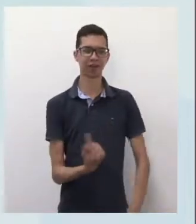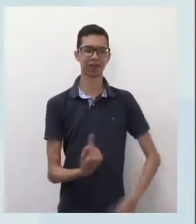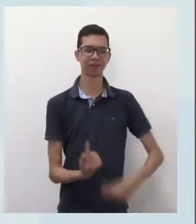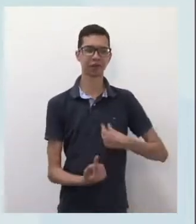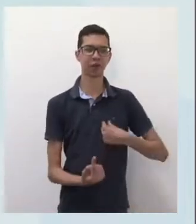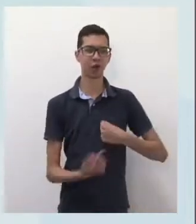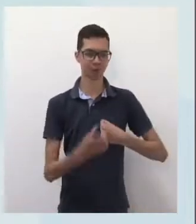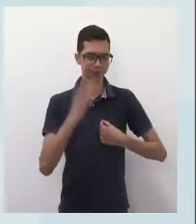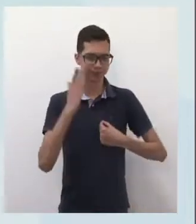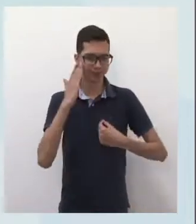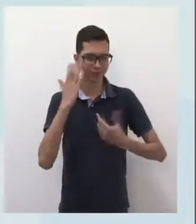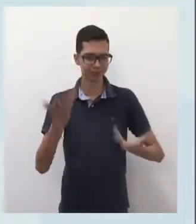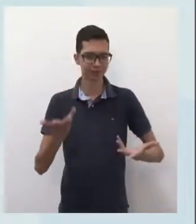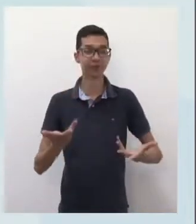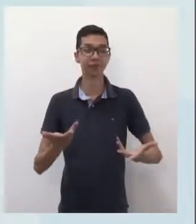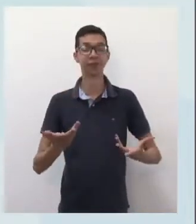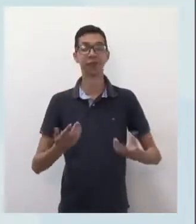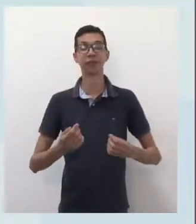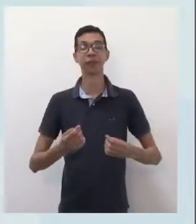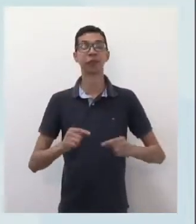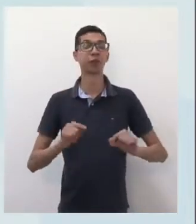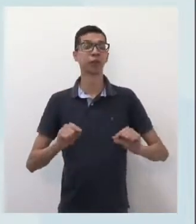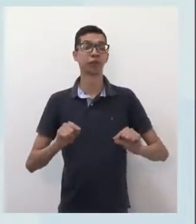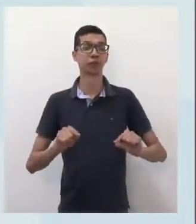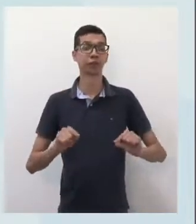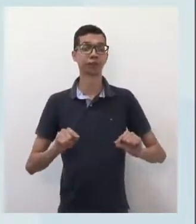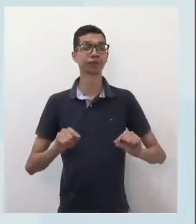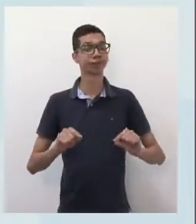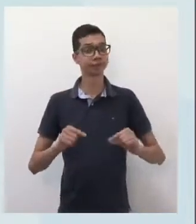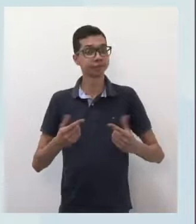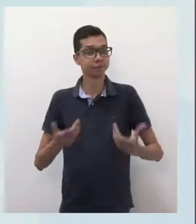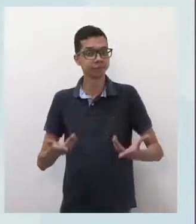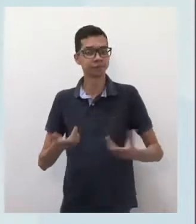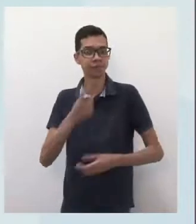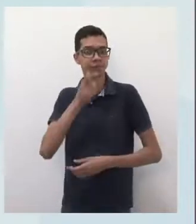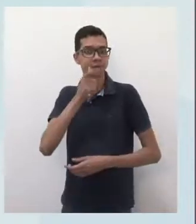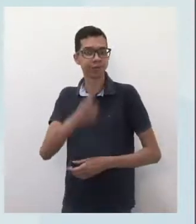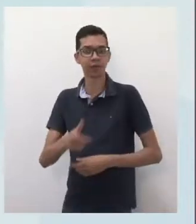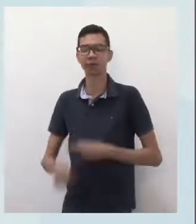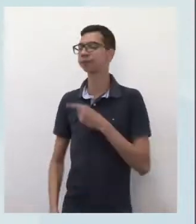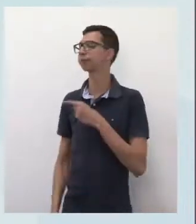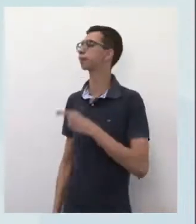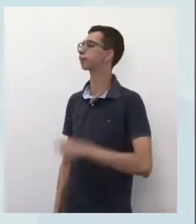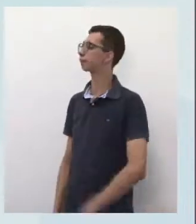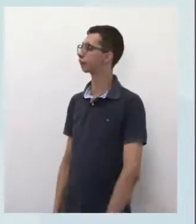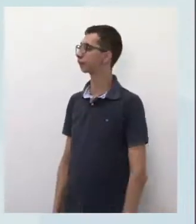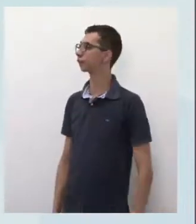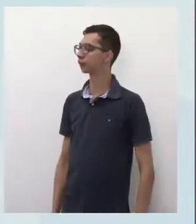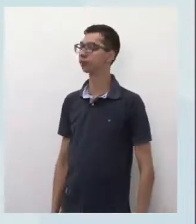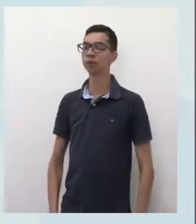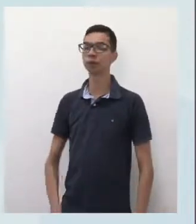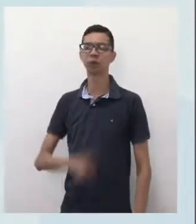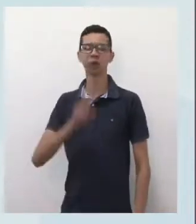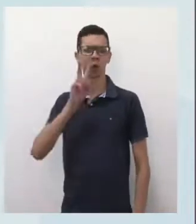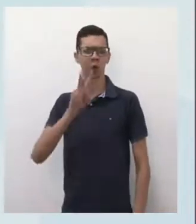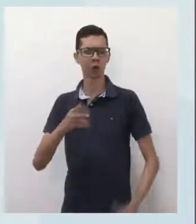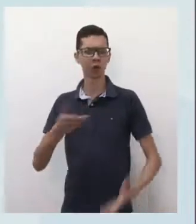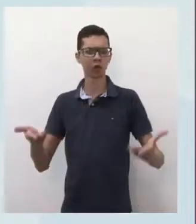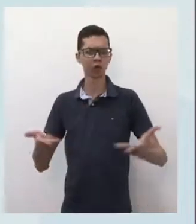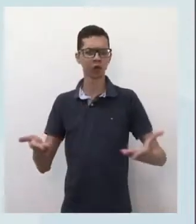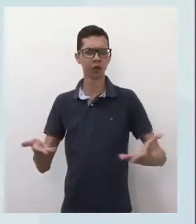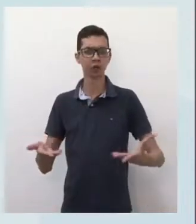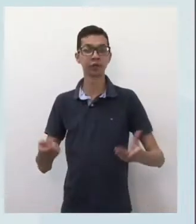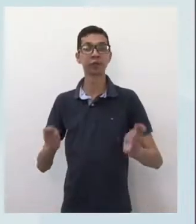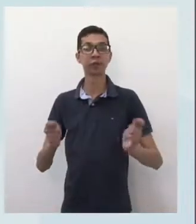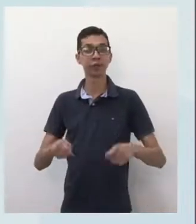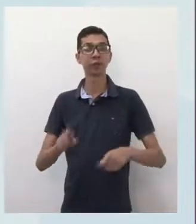vai lavar minha roupa. Então, não é? Olha aí, ó. Olha só. Deixa eu ver se eu consigo usar esse trem aqui,